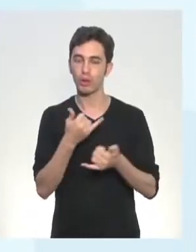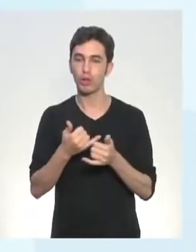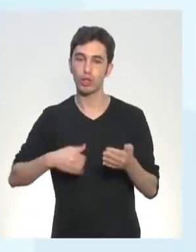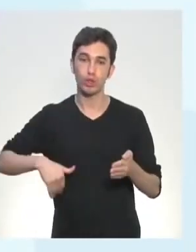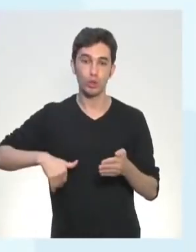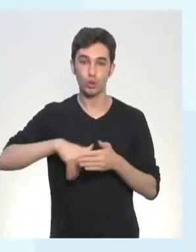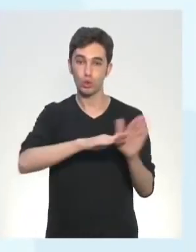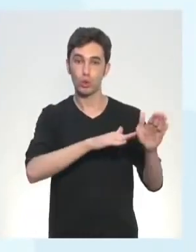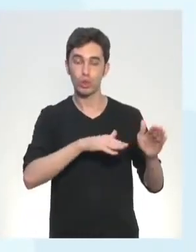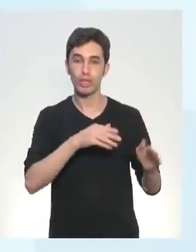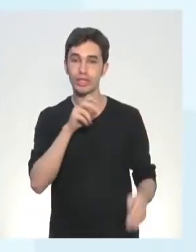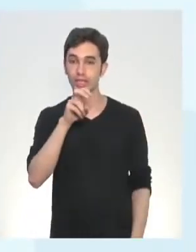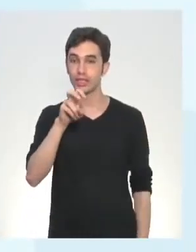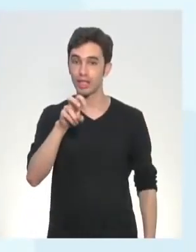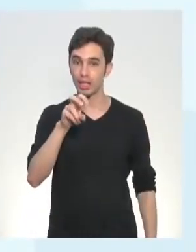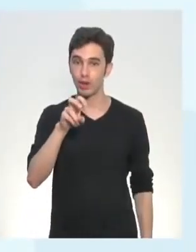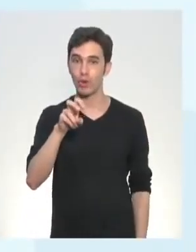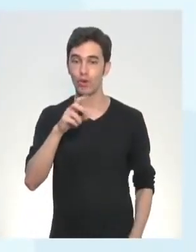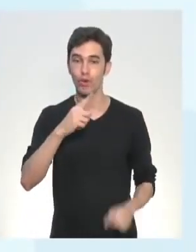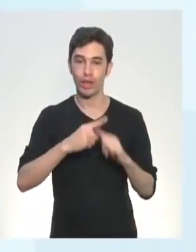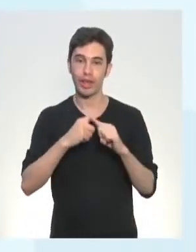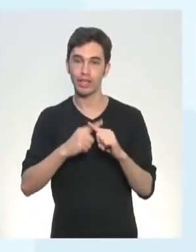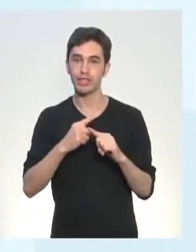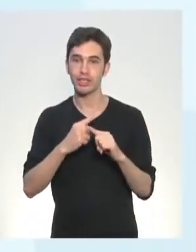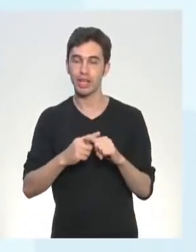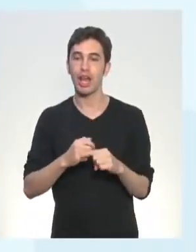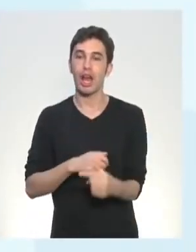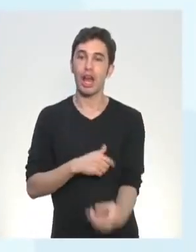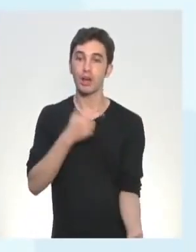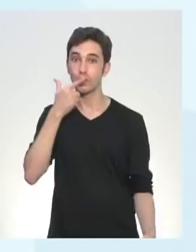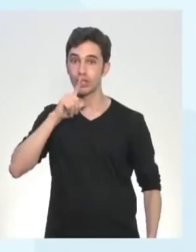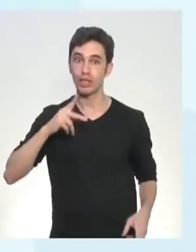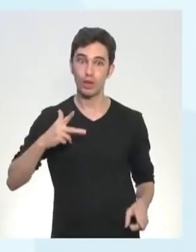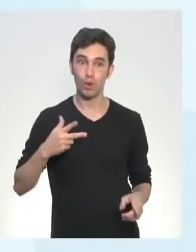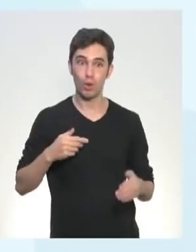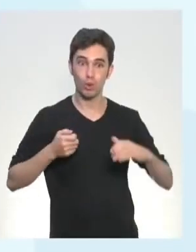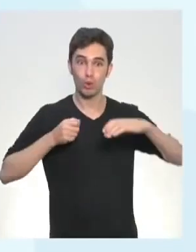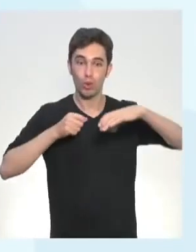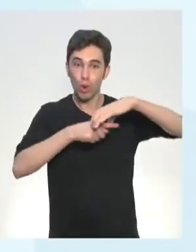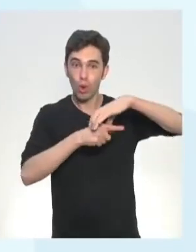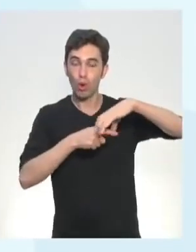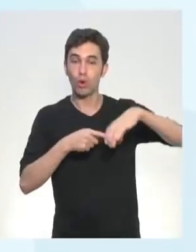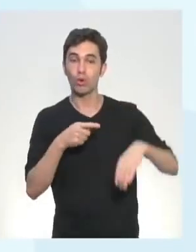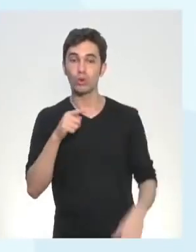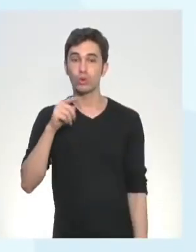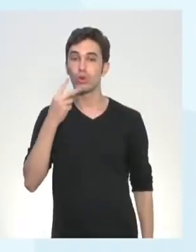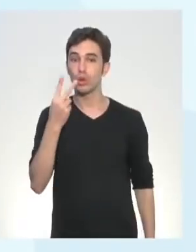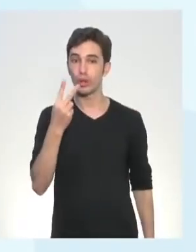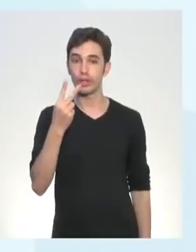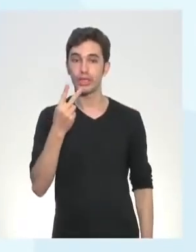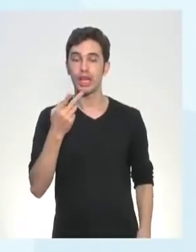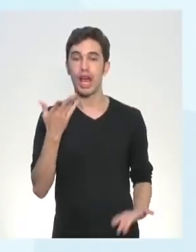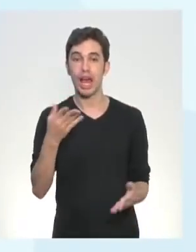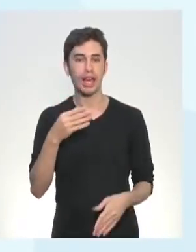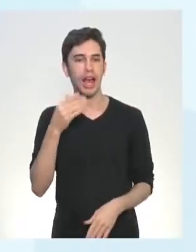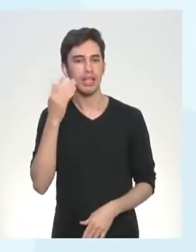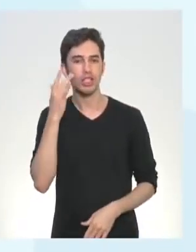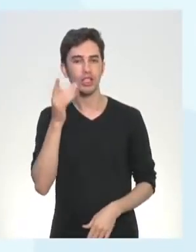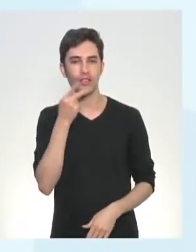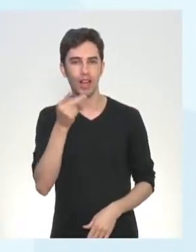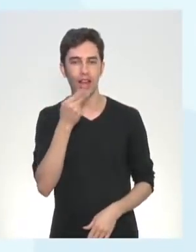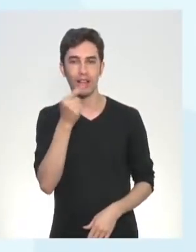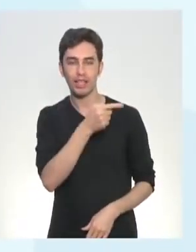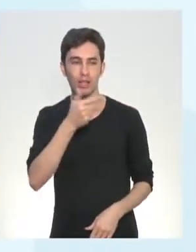gol e acerta 2 desses chutes, então jogou 5, acertou 2. Dizemos que o seu aproveitamento é de 2